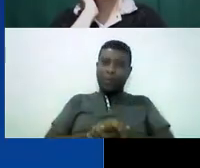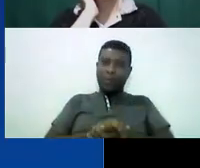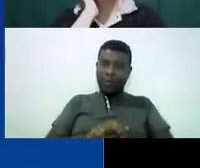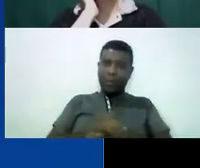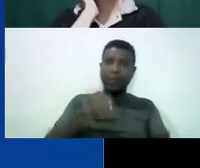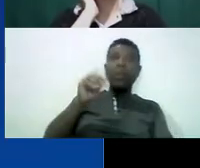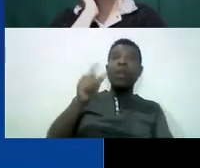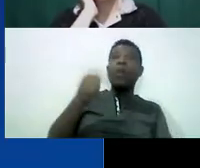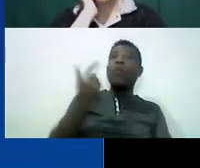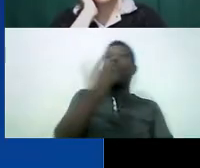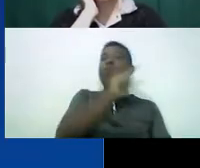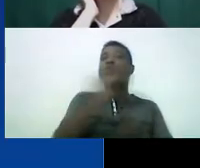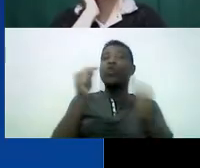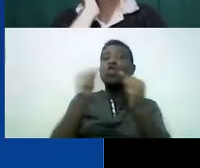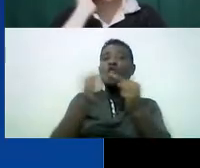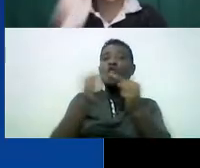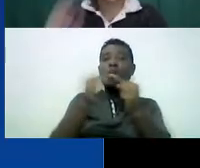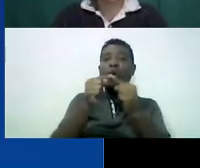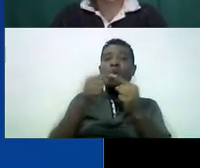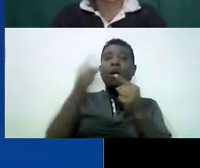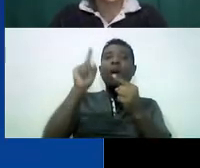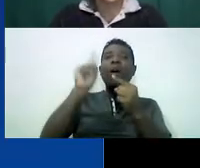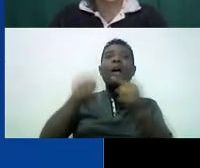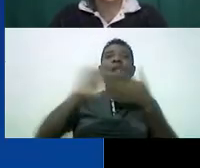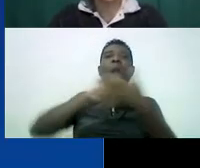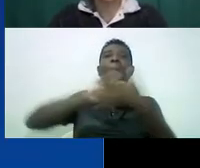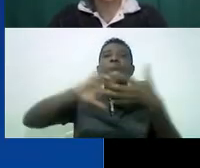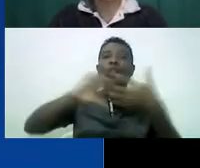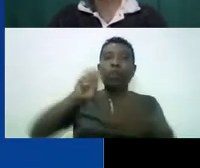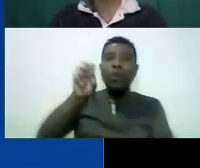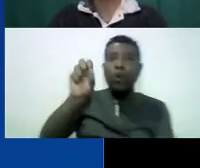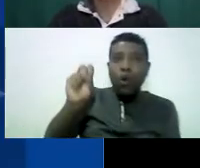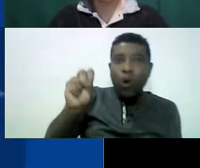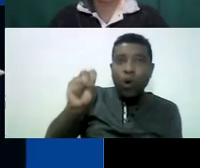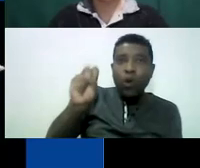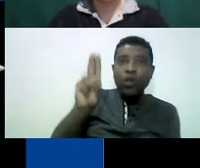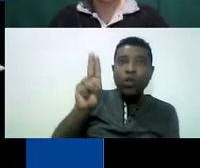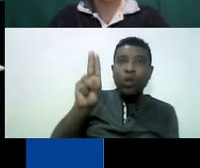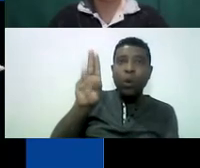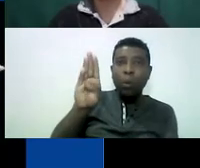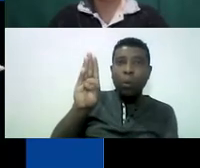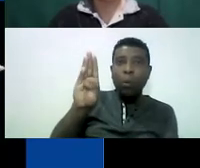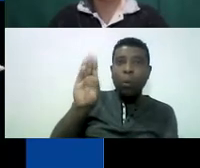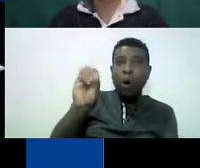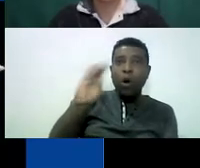gente, são músculos que têm aí uma função de movimentação pela extensão,